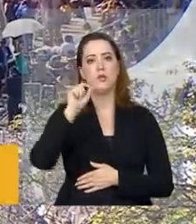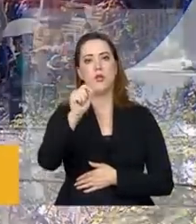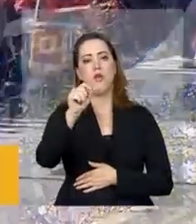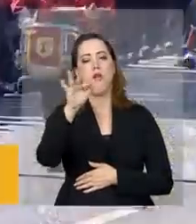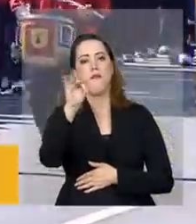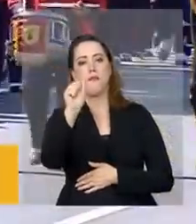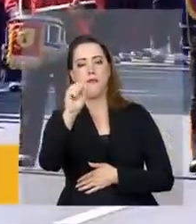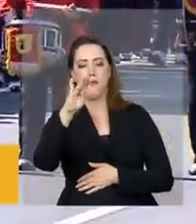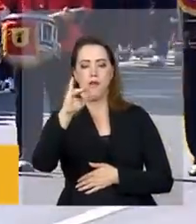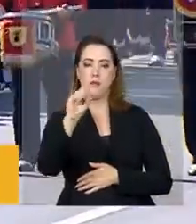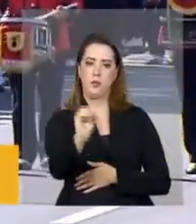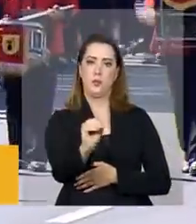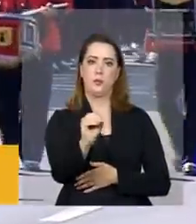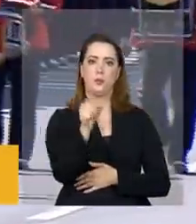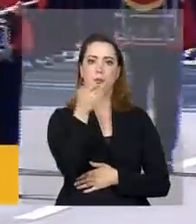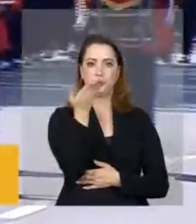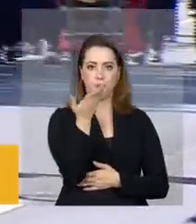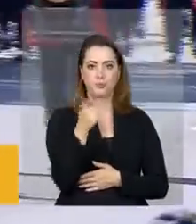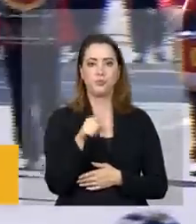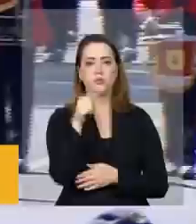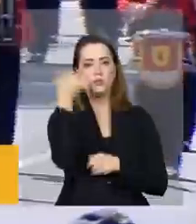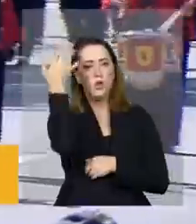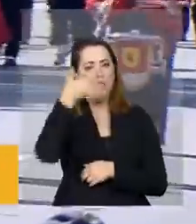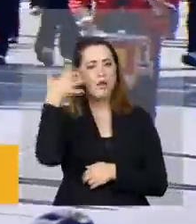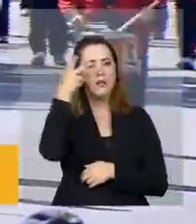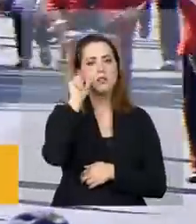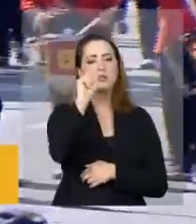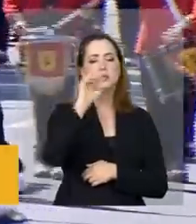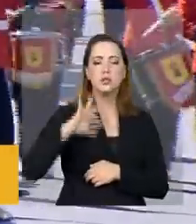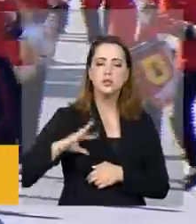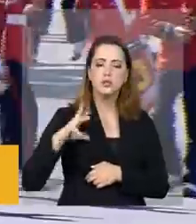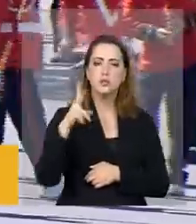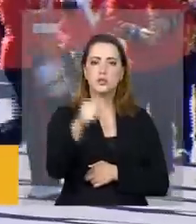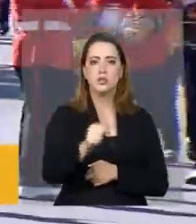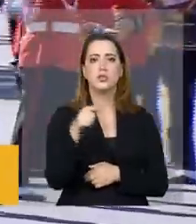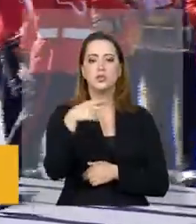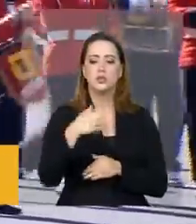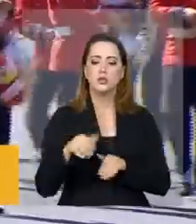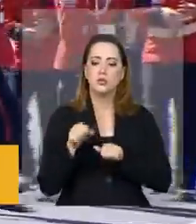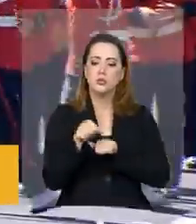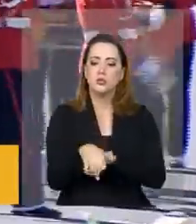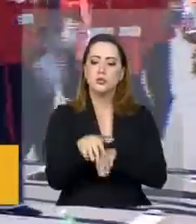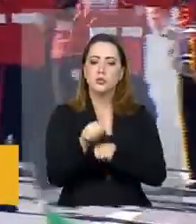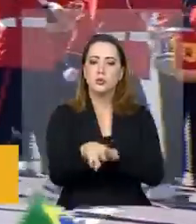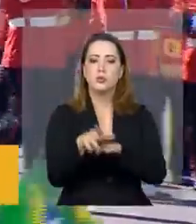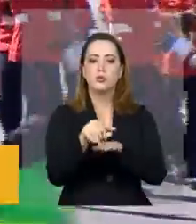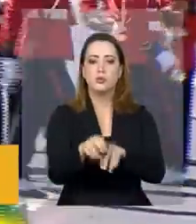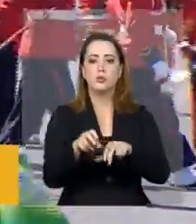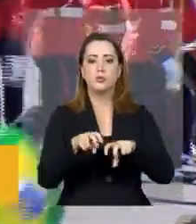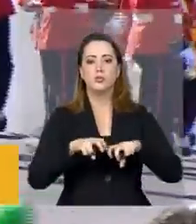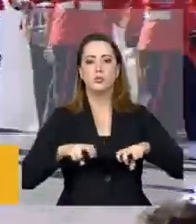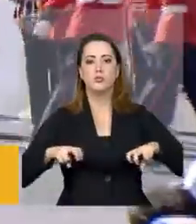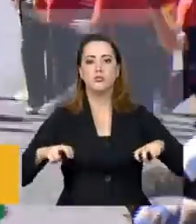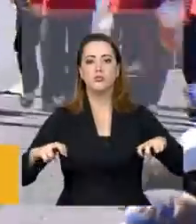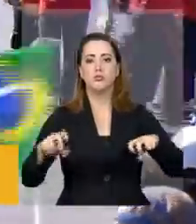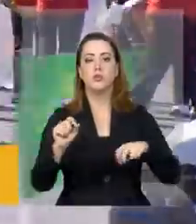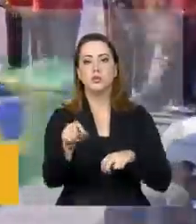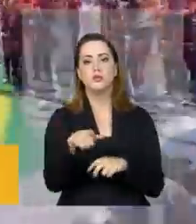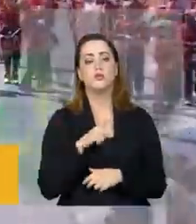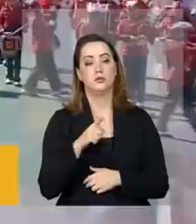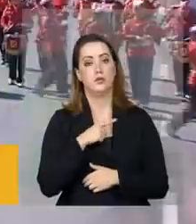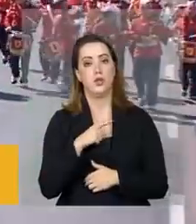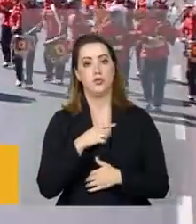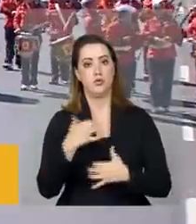Cândido, que explica para a gente agora todo esse movimento, essa ordem unida aí da... Além das gaitas de fole,